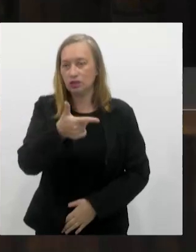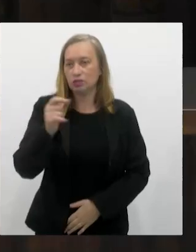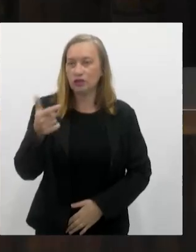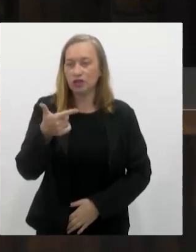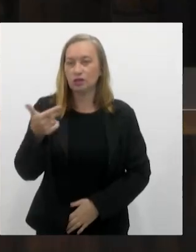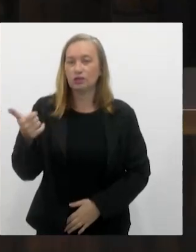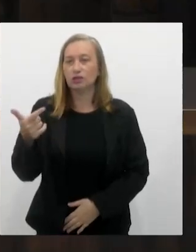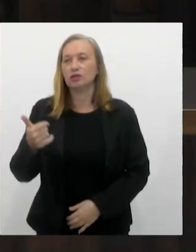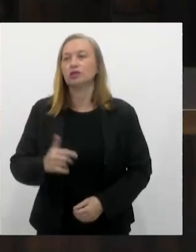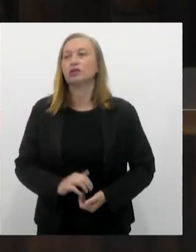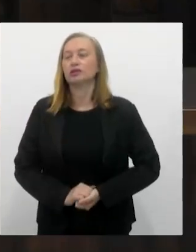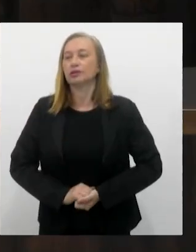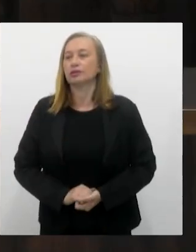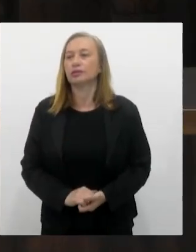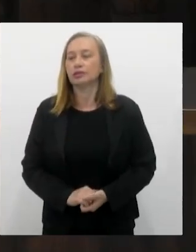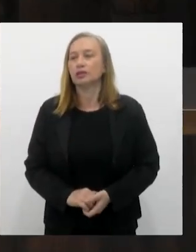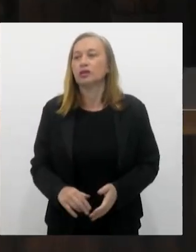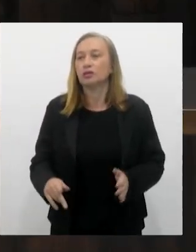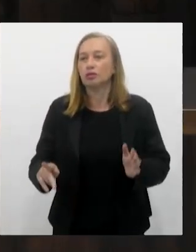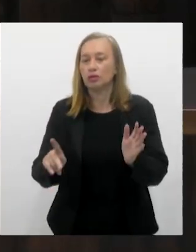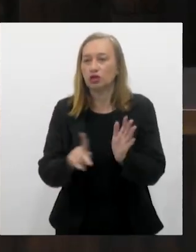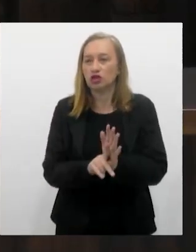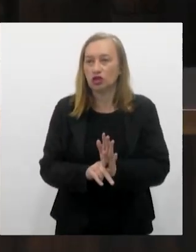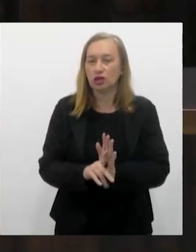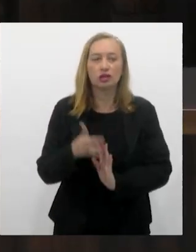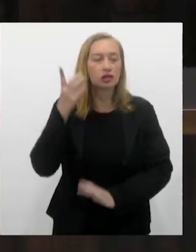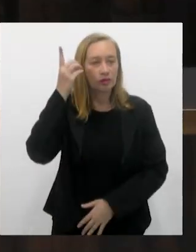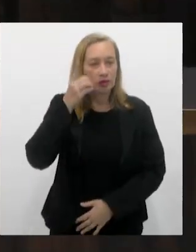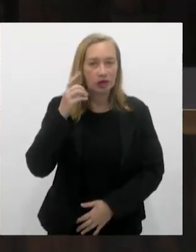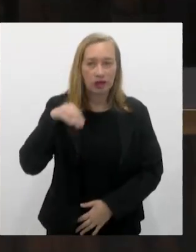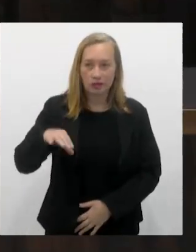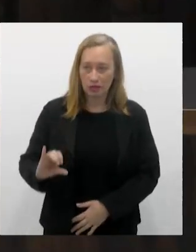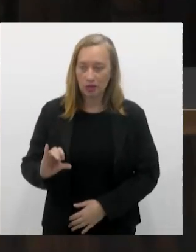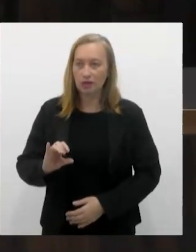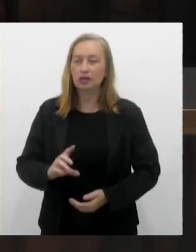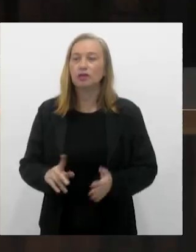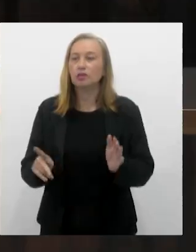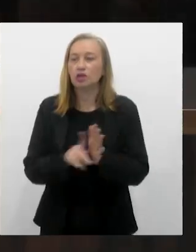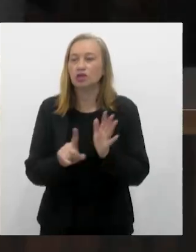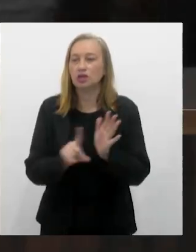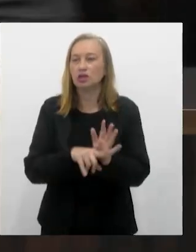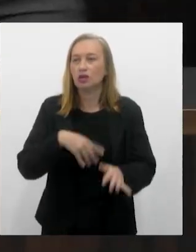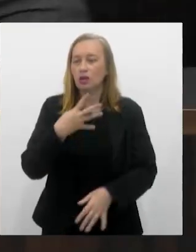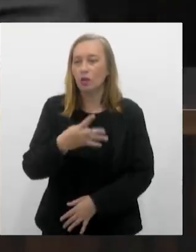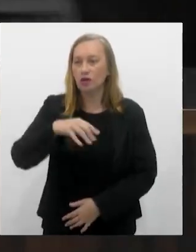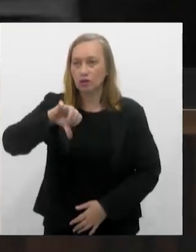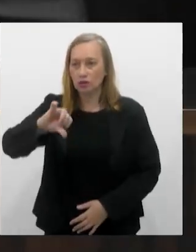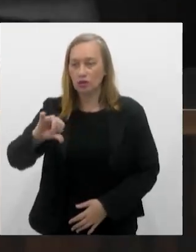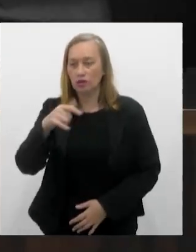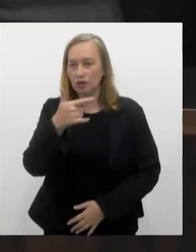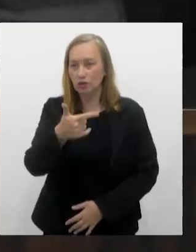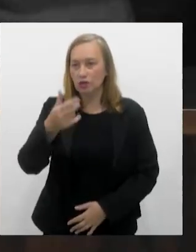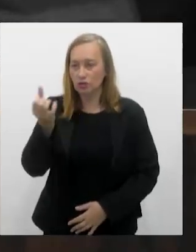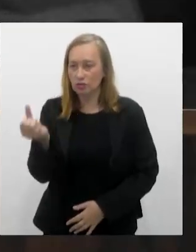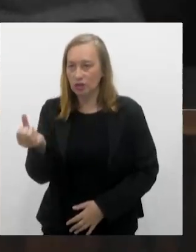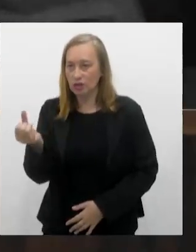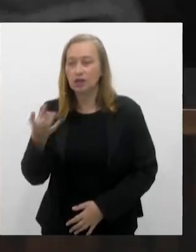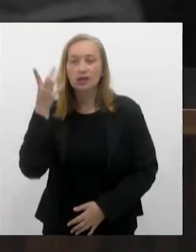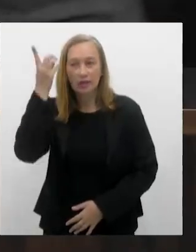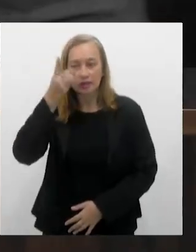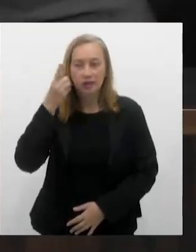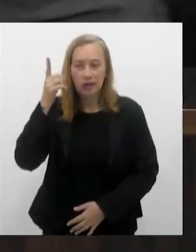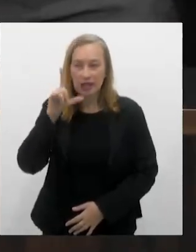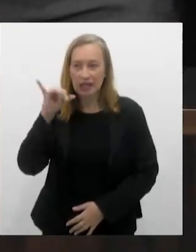6097/2022. O projeto do deputado Carlos Mink. O projeto de lei número 4926, da